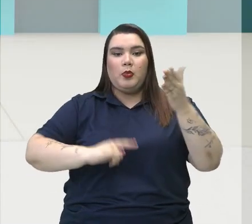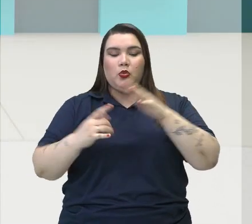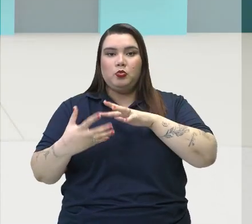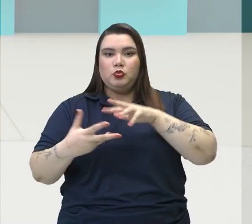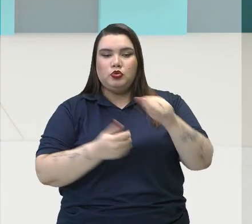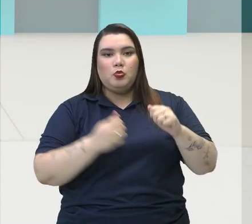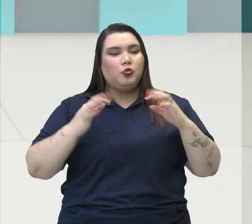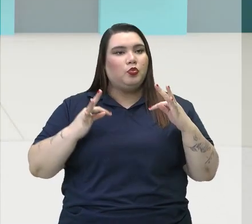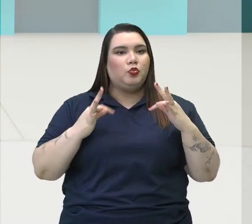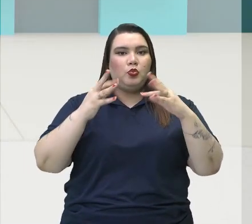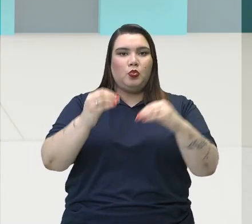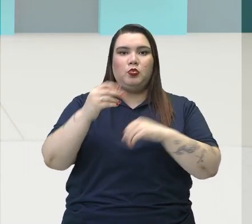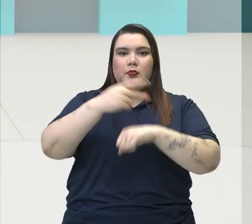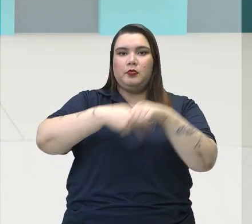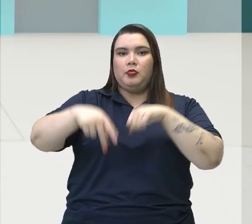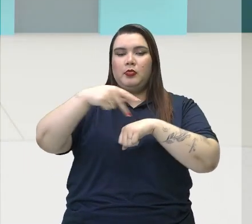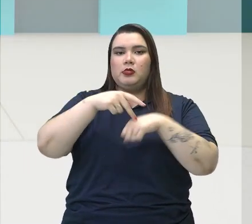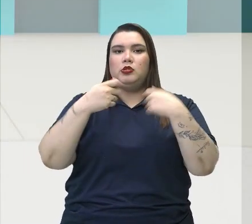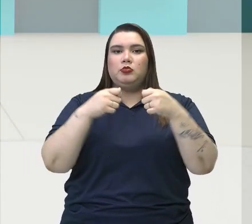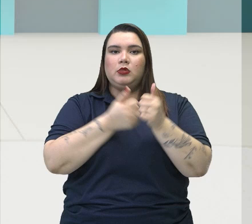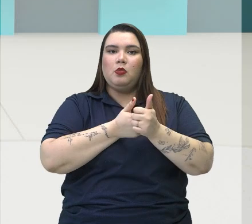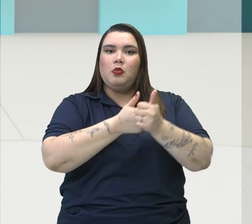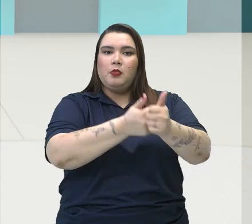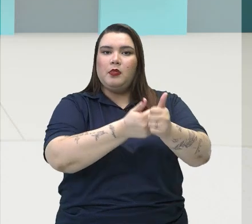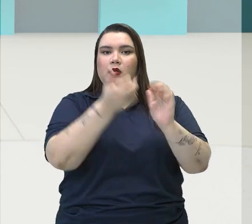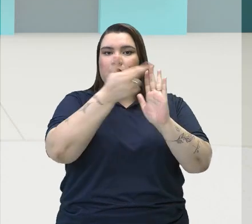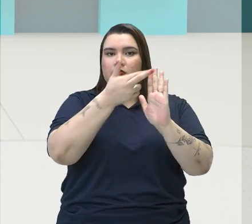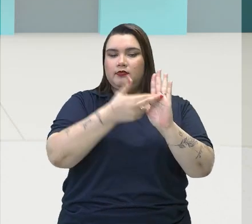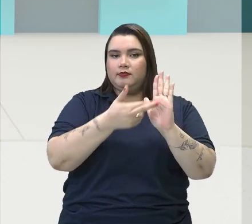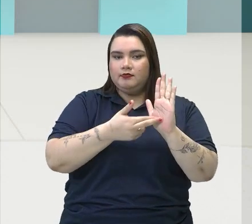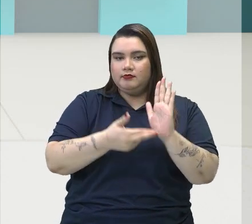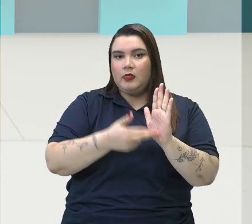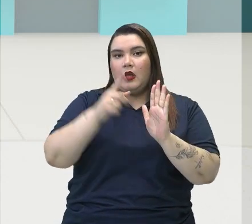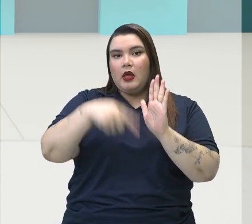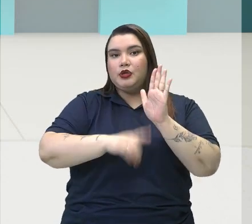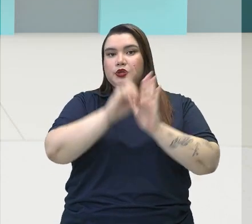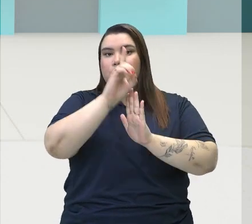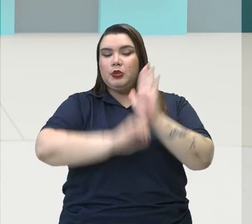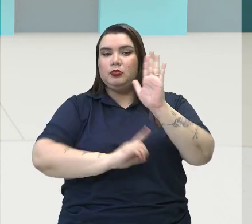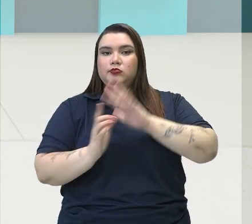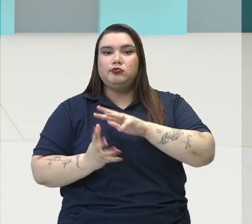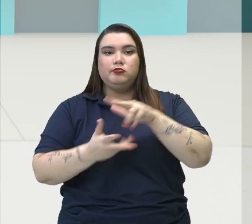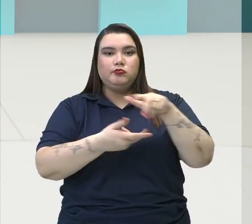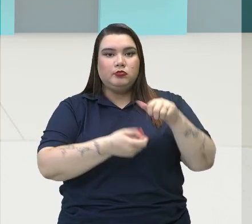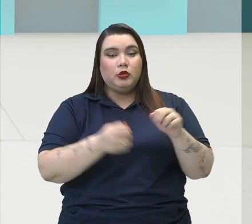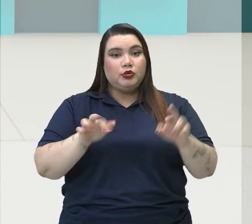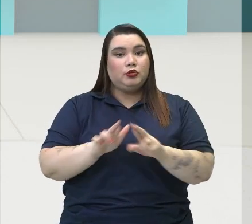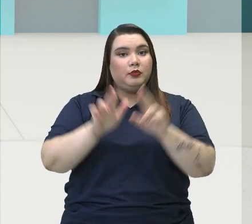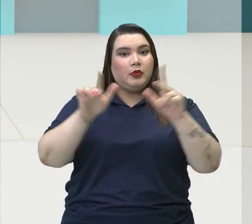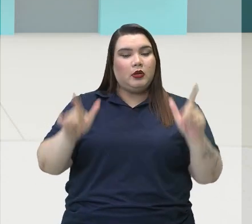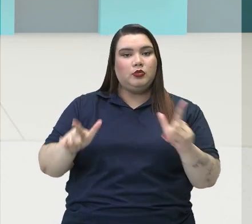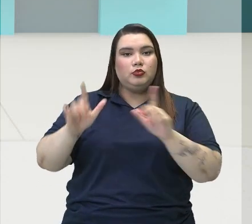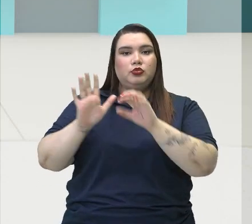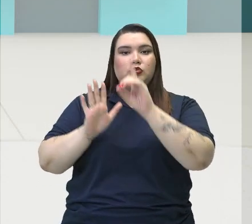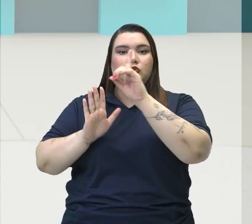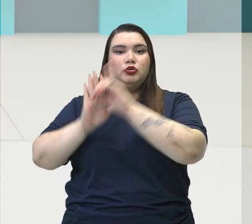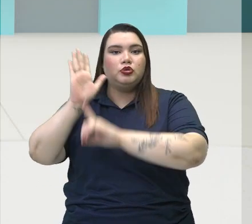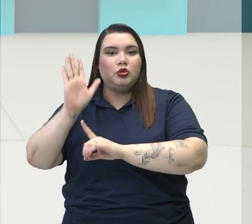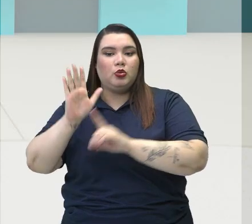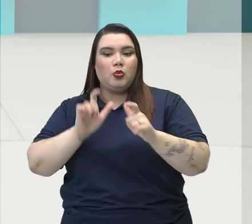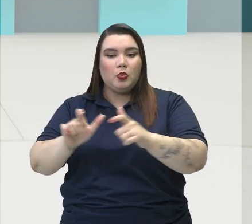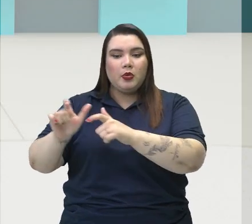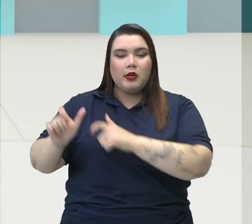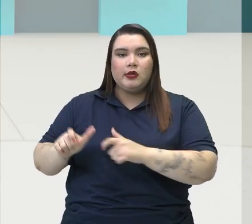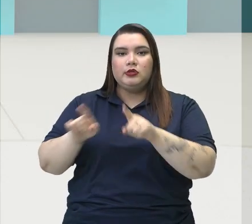todos os países ali, devem seguir. Então, são direitos universais, Ele difere um pouquinho dos direitos